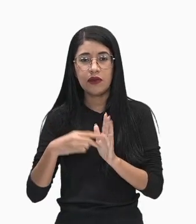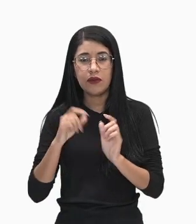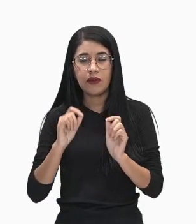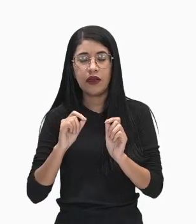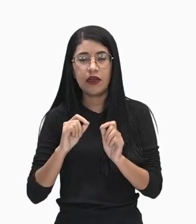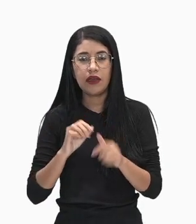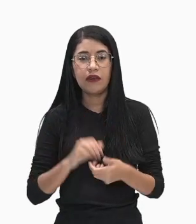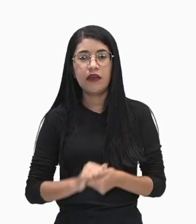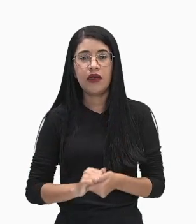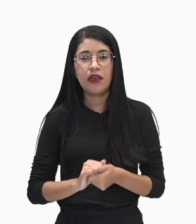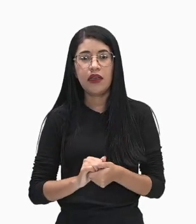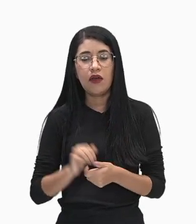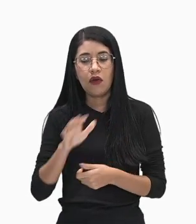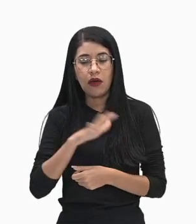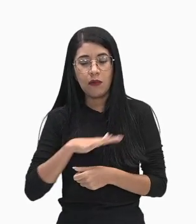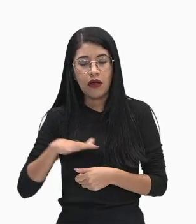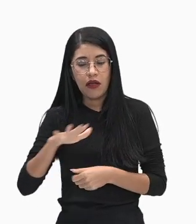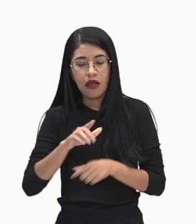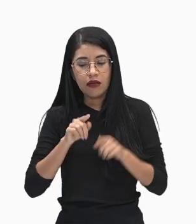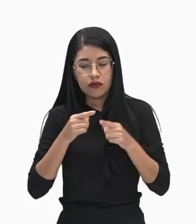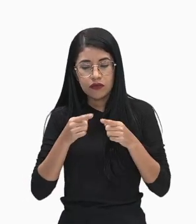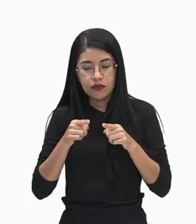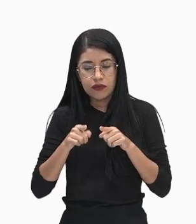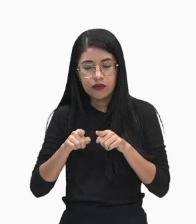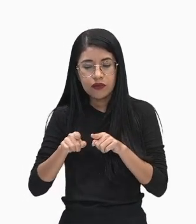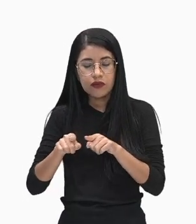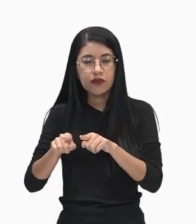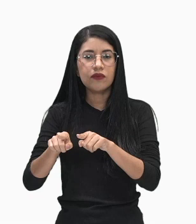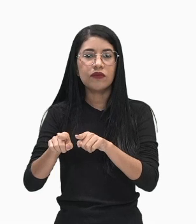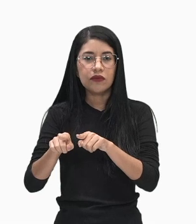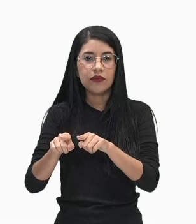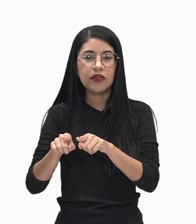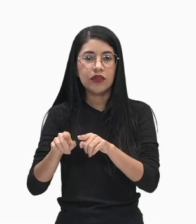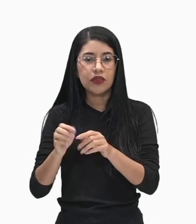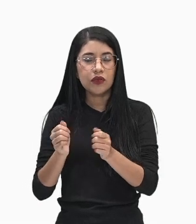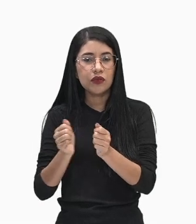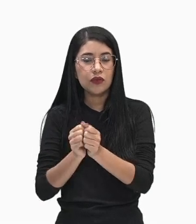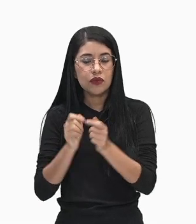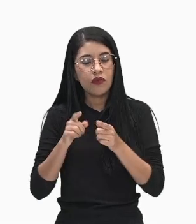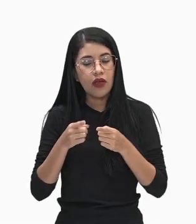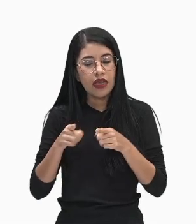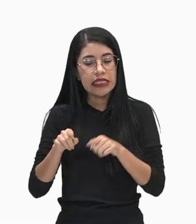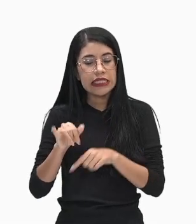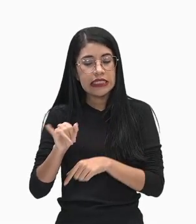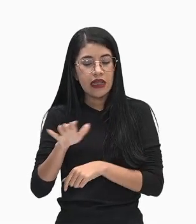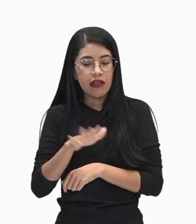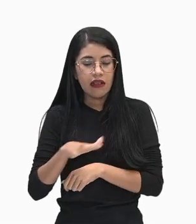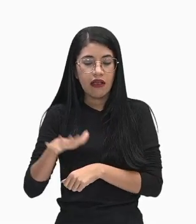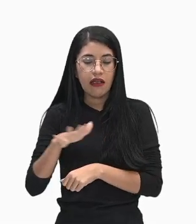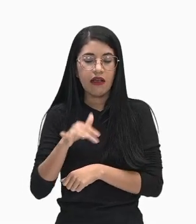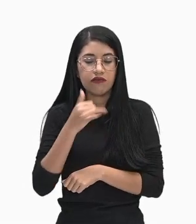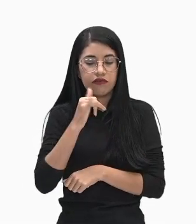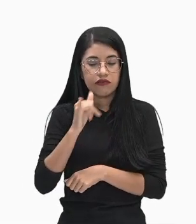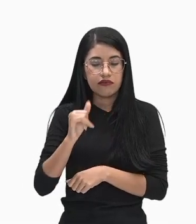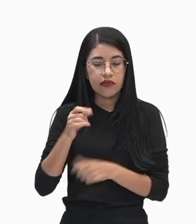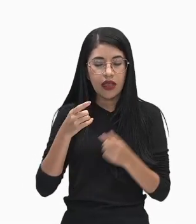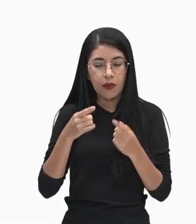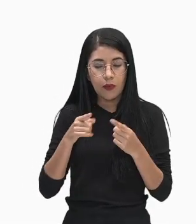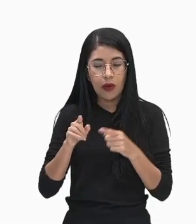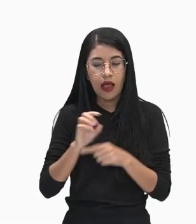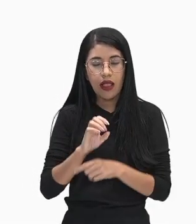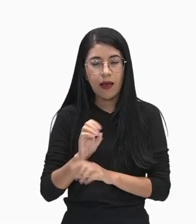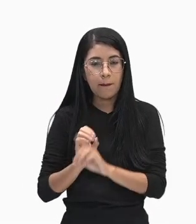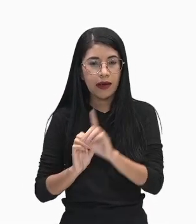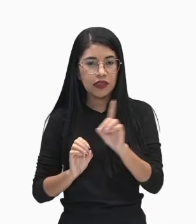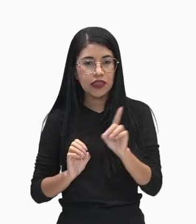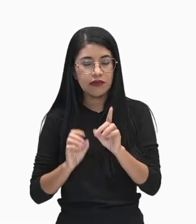mesmo sentido do campo elétrico gerador. Então, se eu tenho um campo elétrico gerador aqui, ó, que está apontando para a direita,